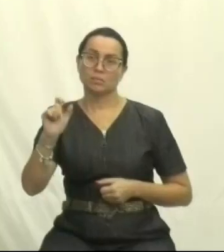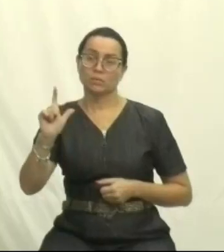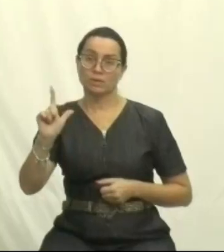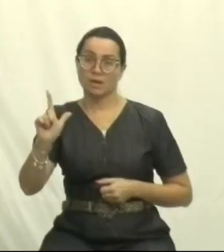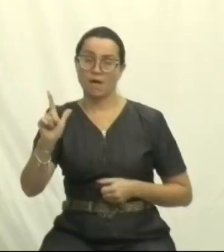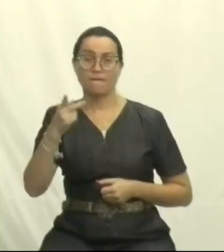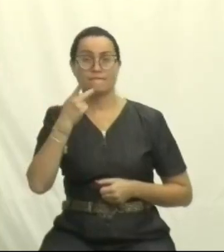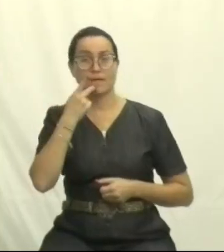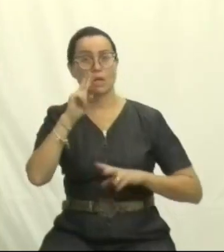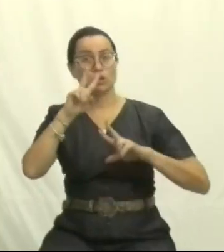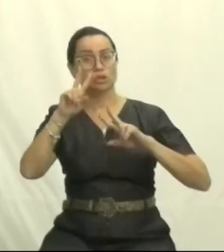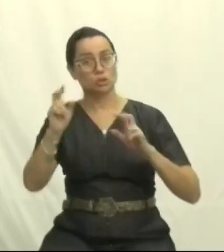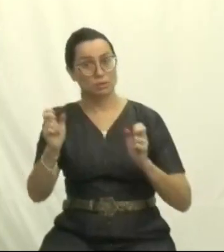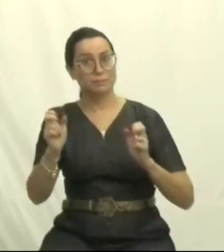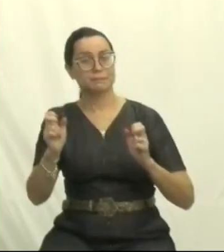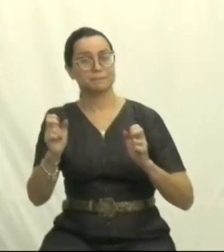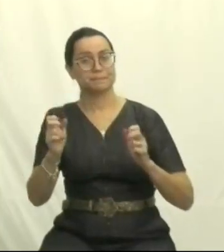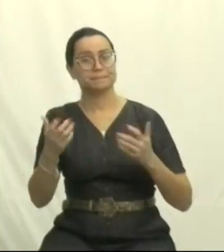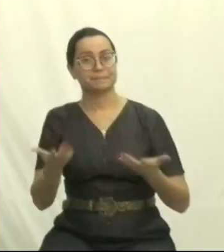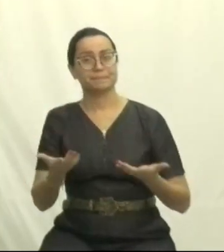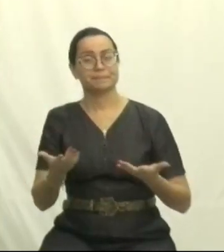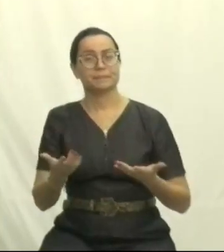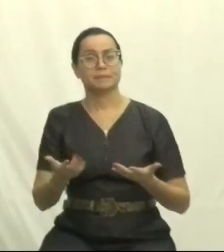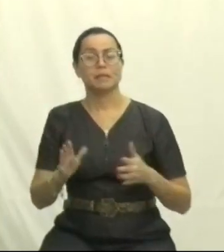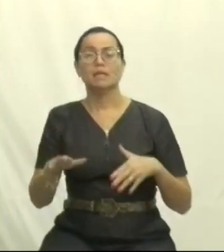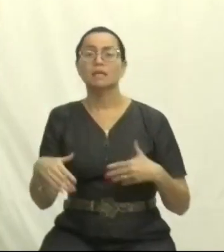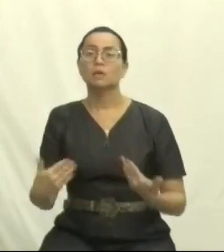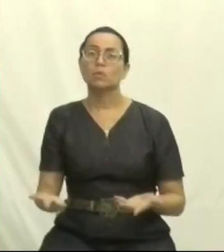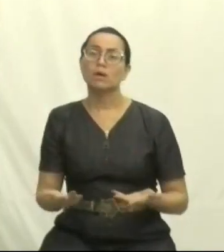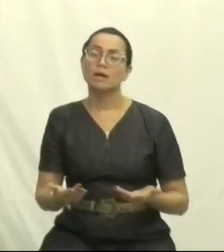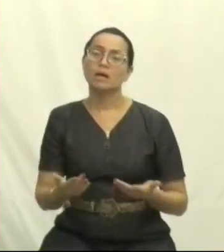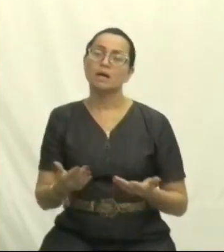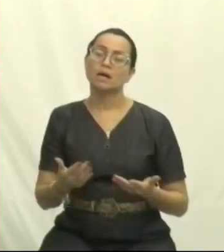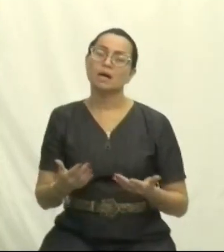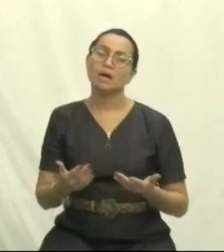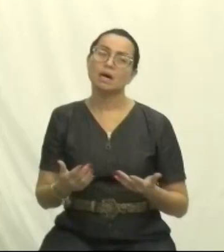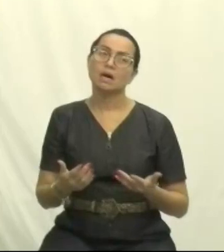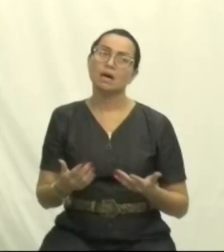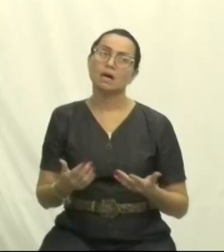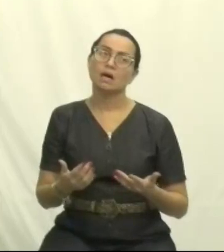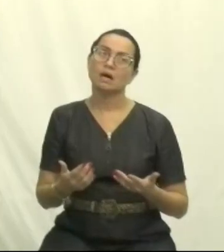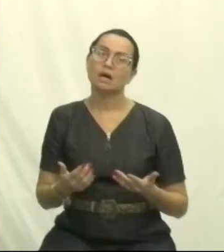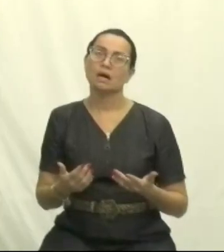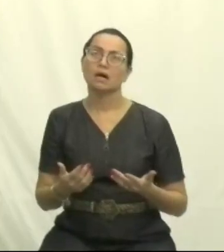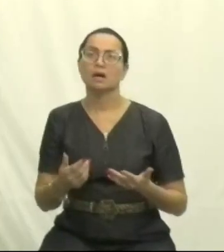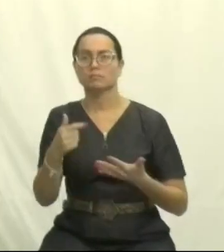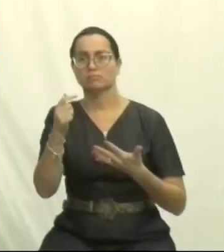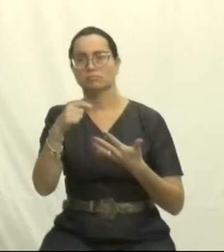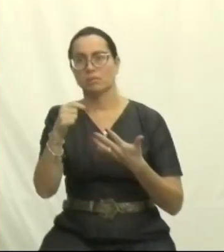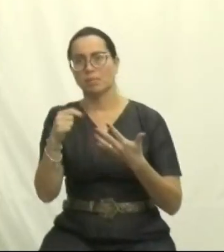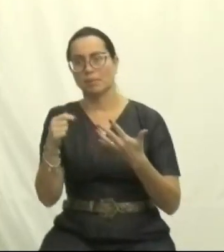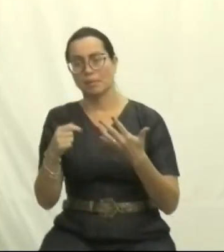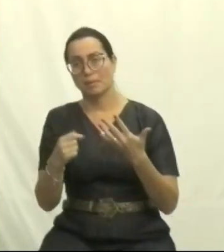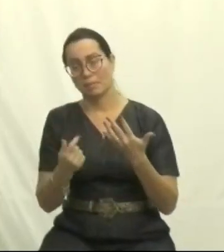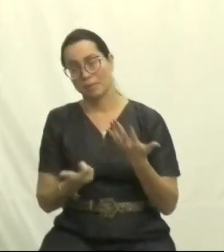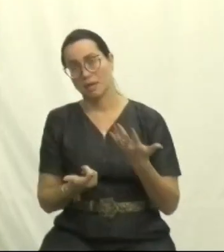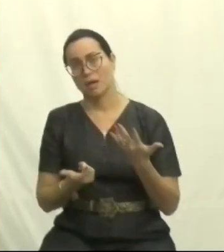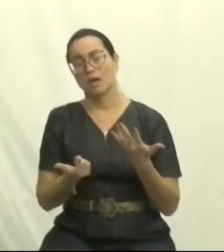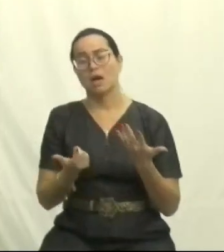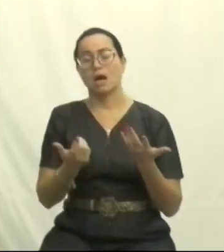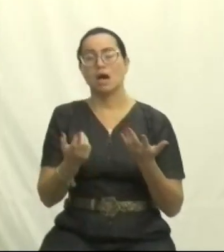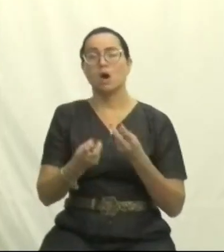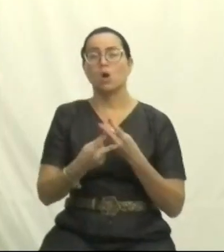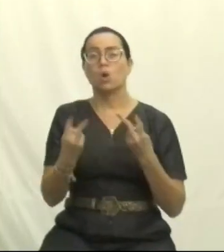conturbada licitação de Criciúma. Quais providências o Executivo tomou para atender às determinações do Tribunal de Contas do Estado, do